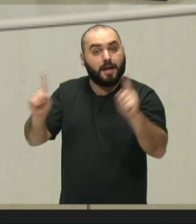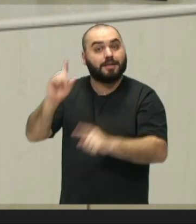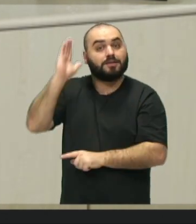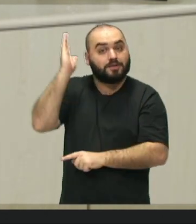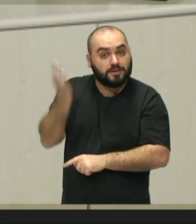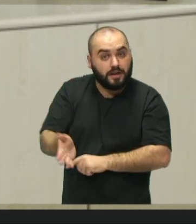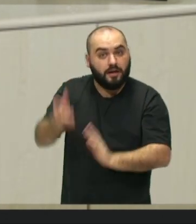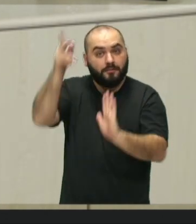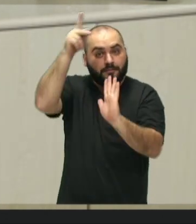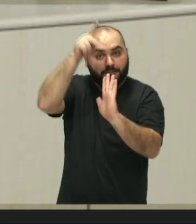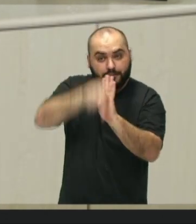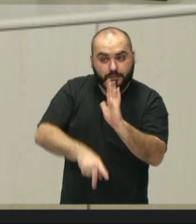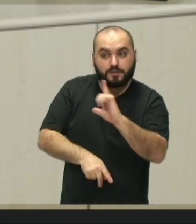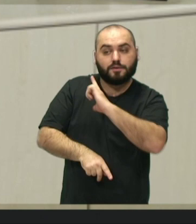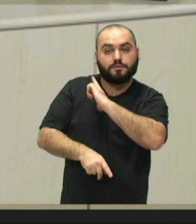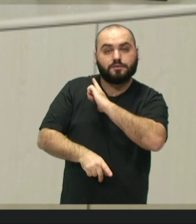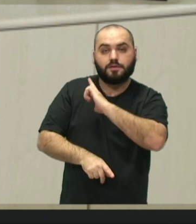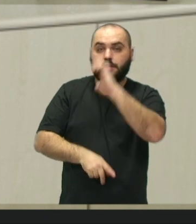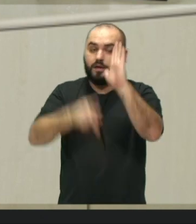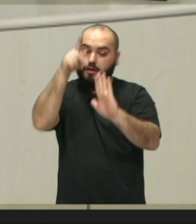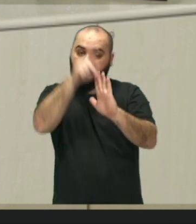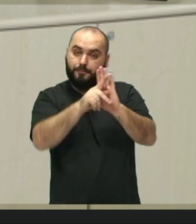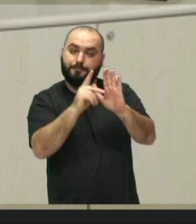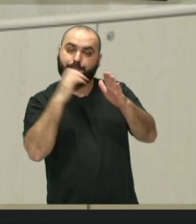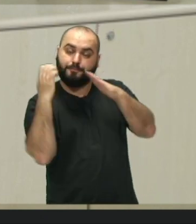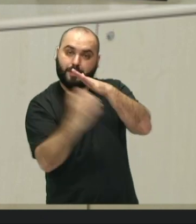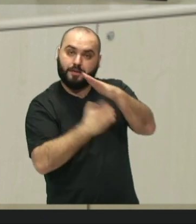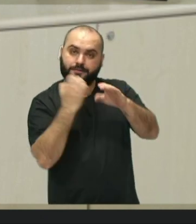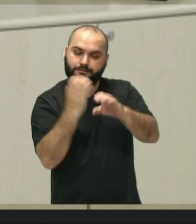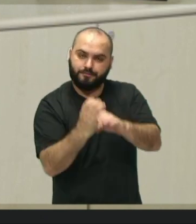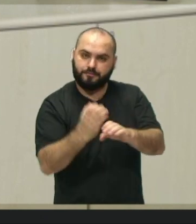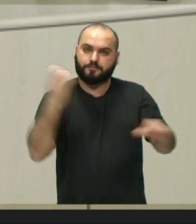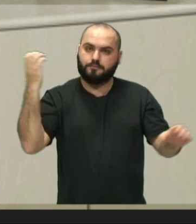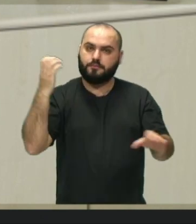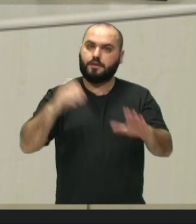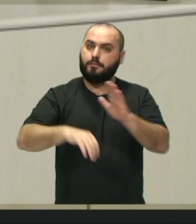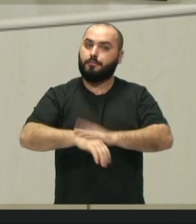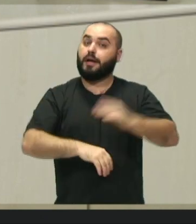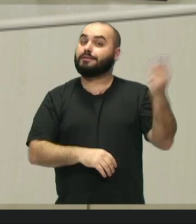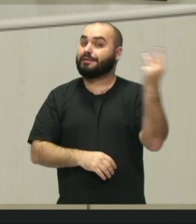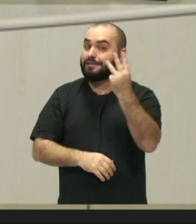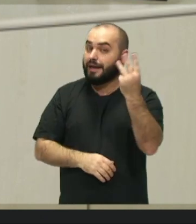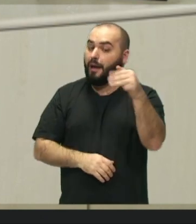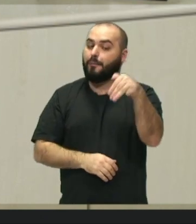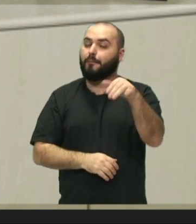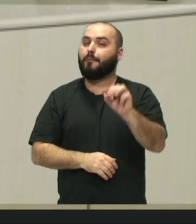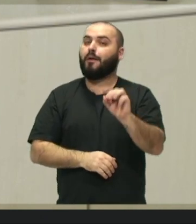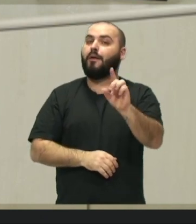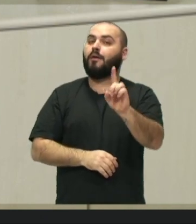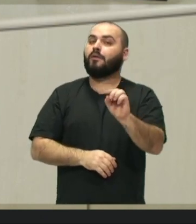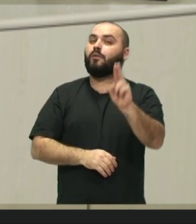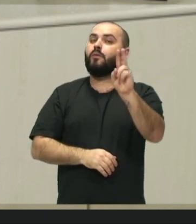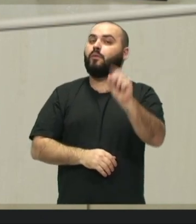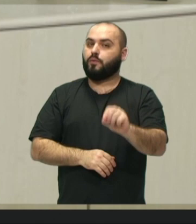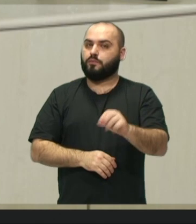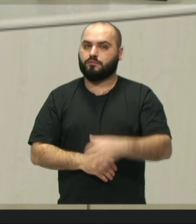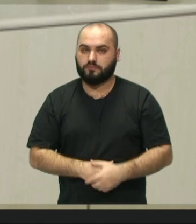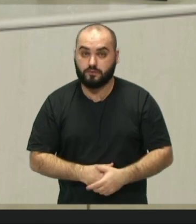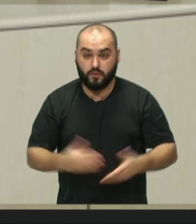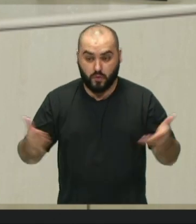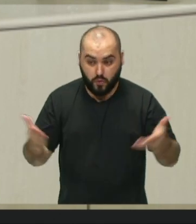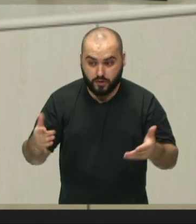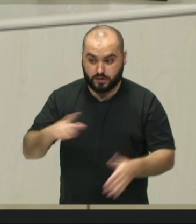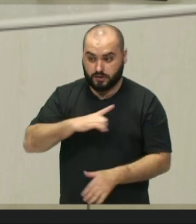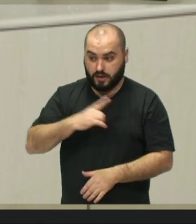engenharia responsável por esse projeto para a construção de mais 3 módulos, ou seja, a gente pretende, então, hoje, de um módulo,